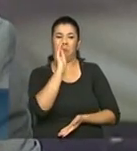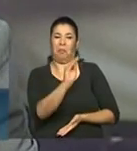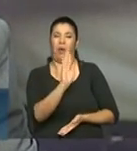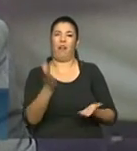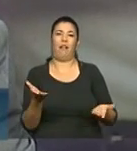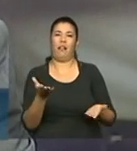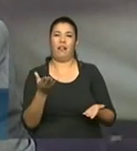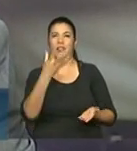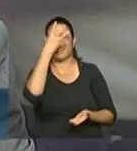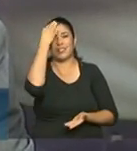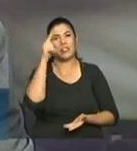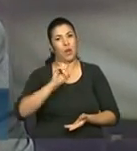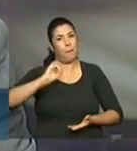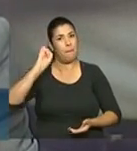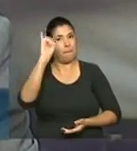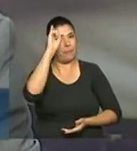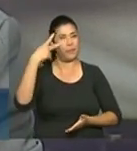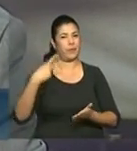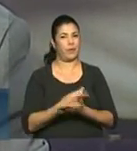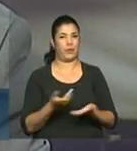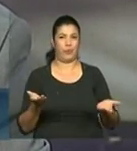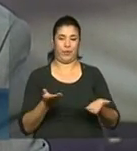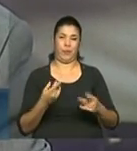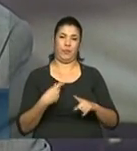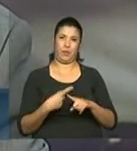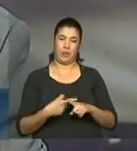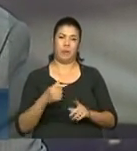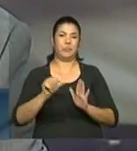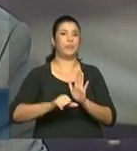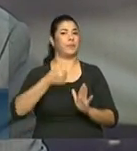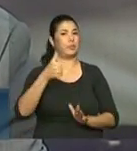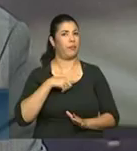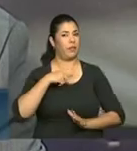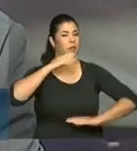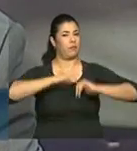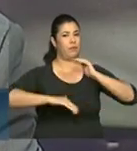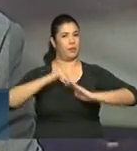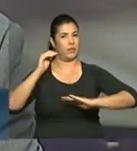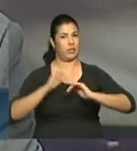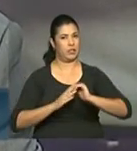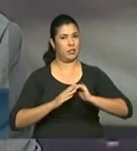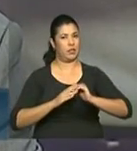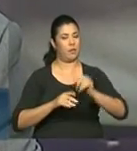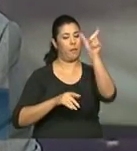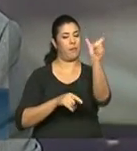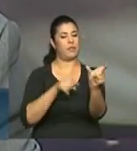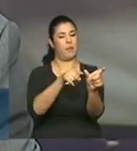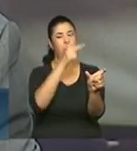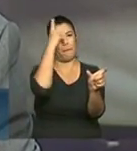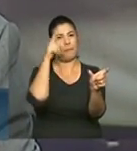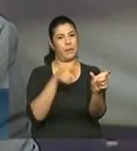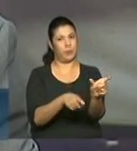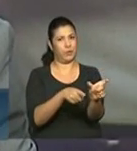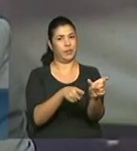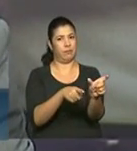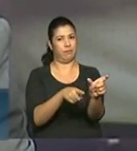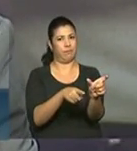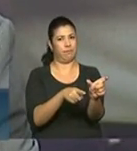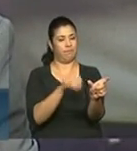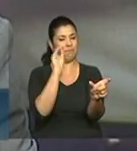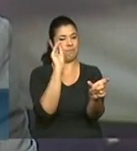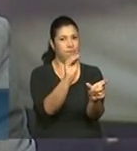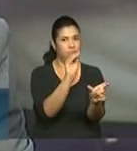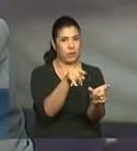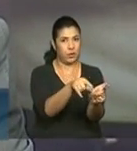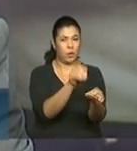negligenciado esse momento tão importante, porque, primeiro, tem uma ação sobre o paciente, né, que tem a possibilidade